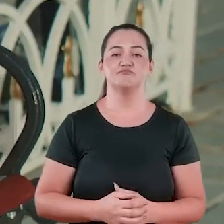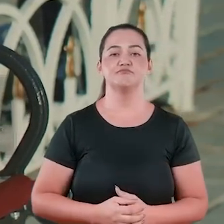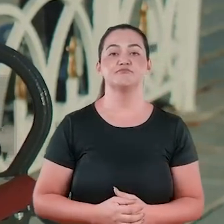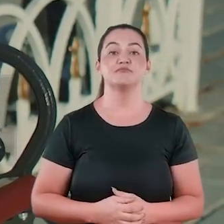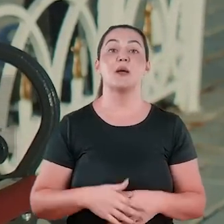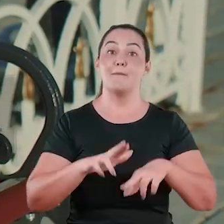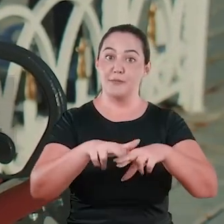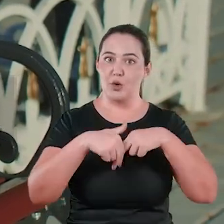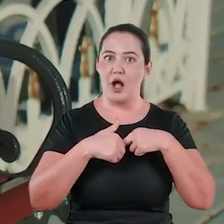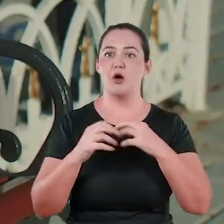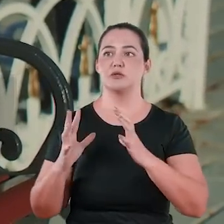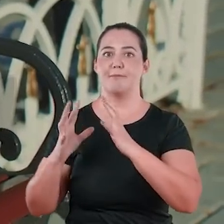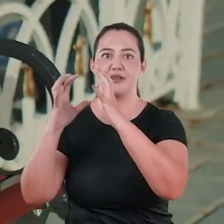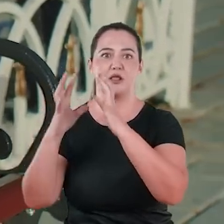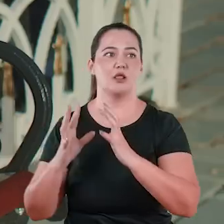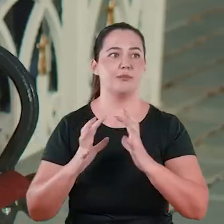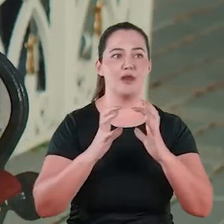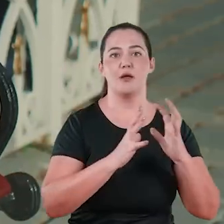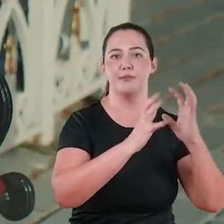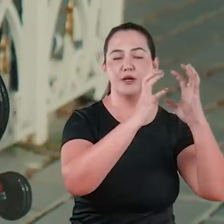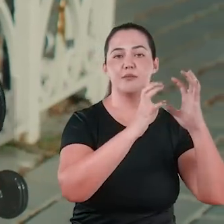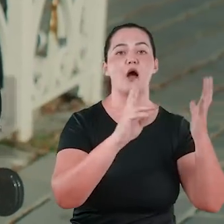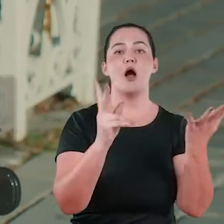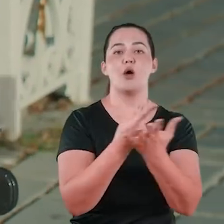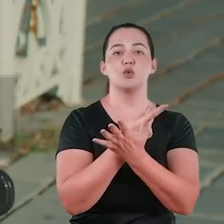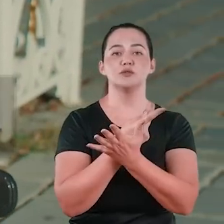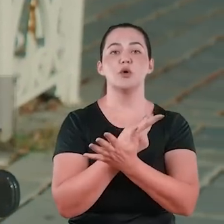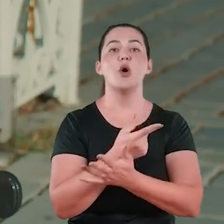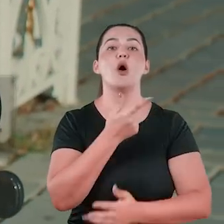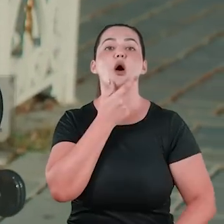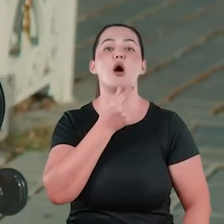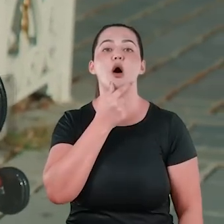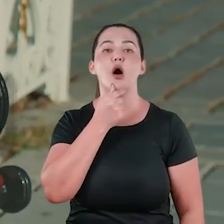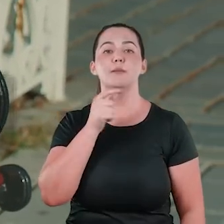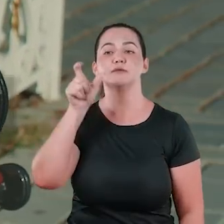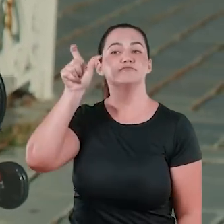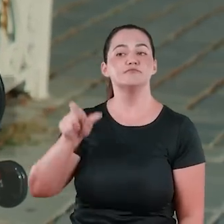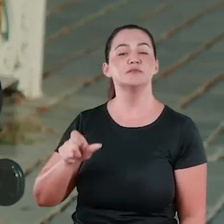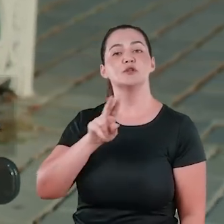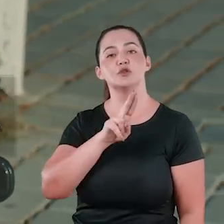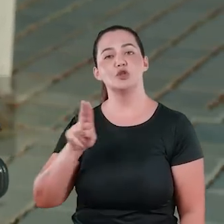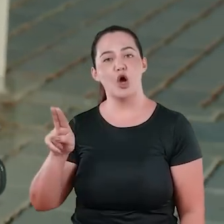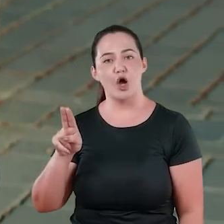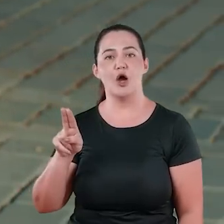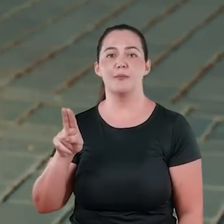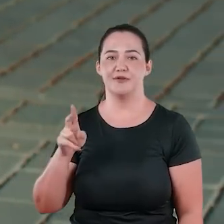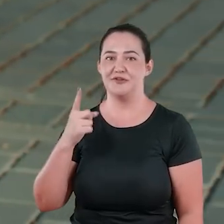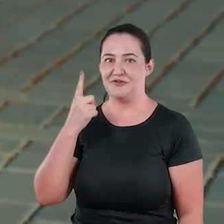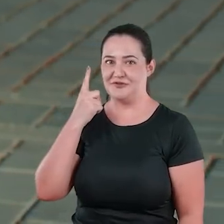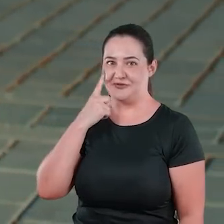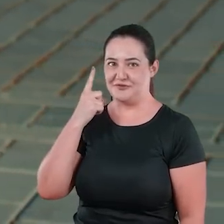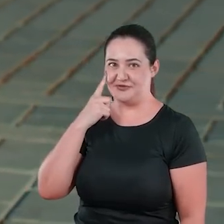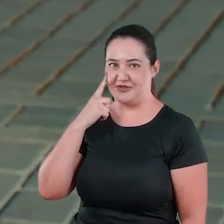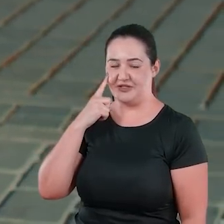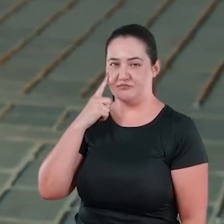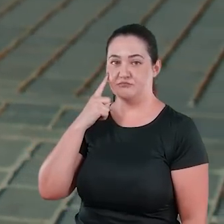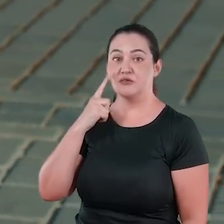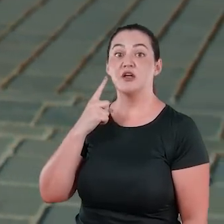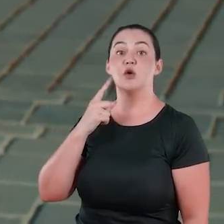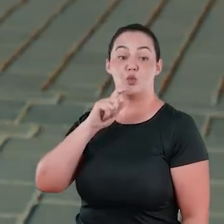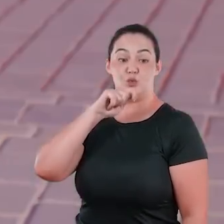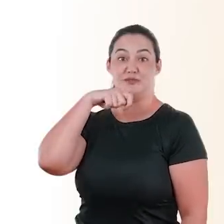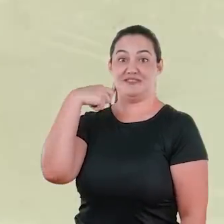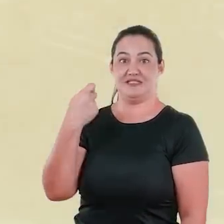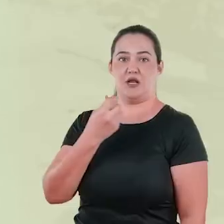de briga pelo trono que surge a figura de Constantino, filho de Constâncio. Ele